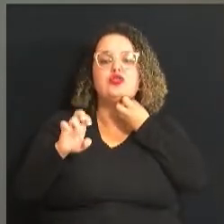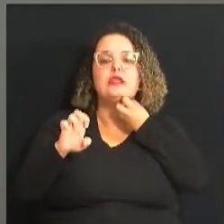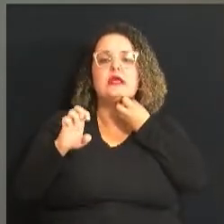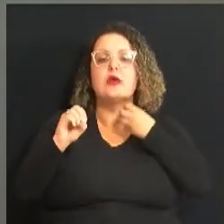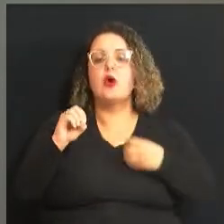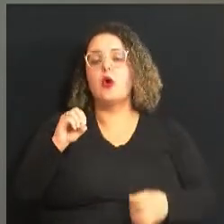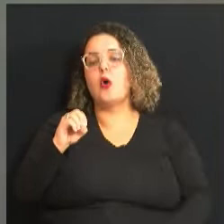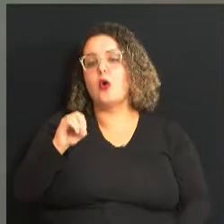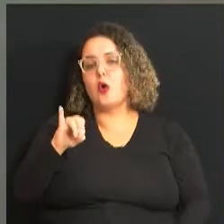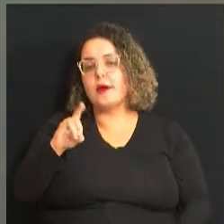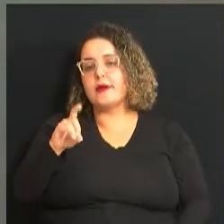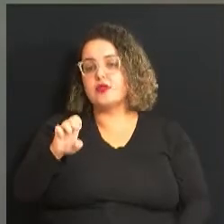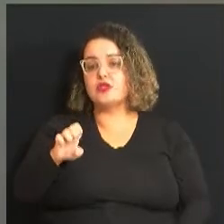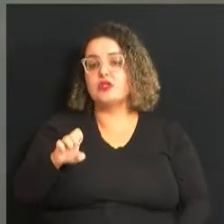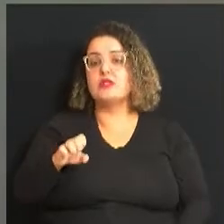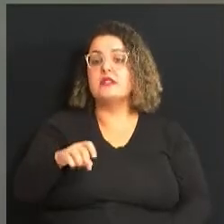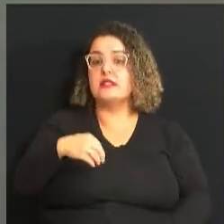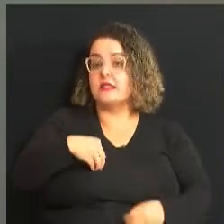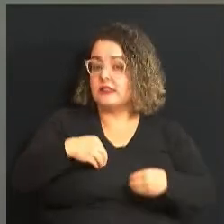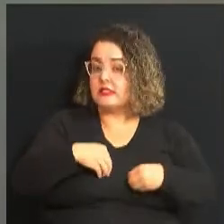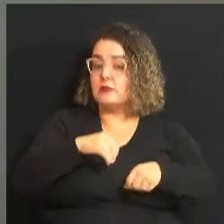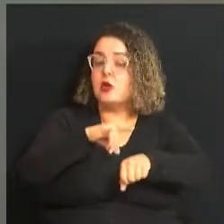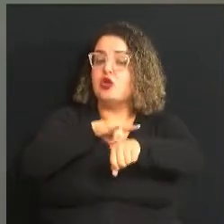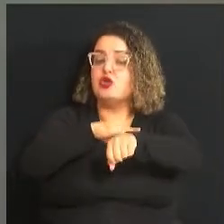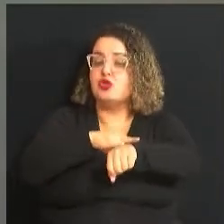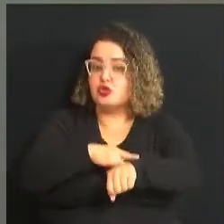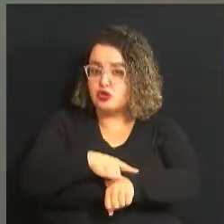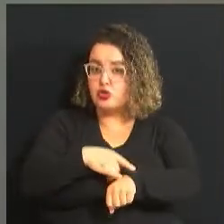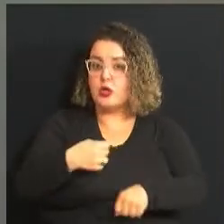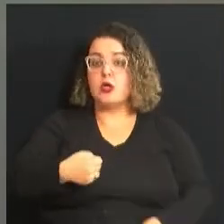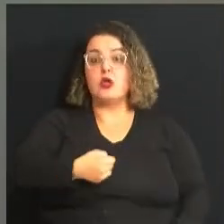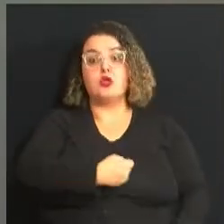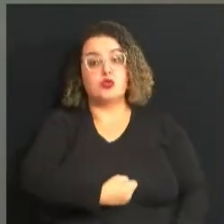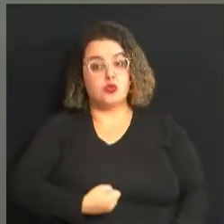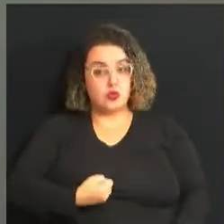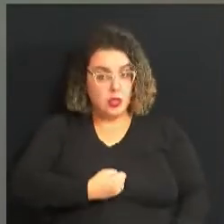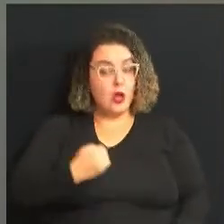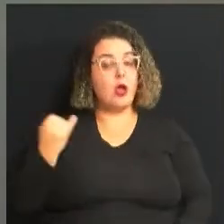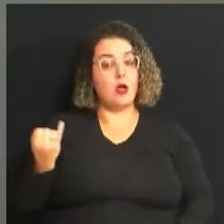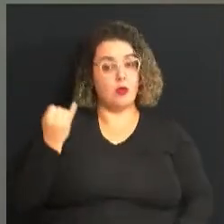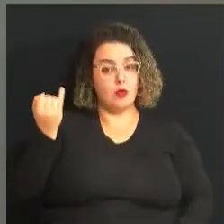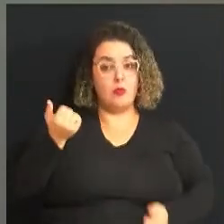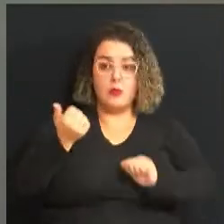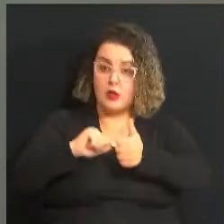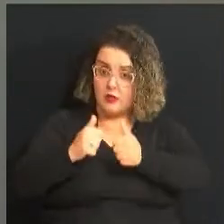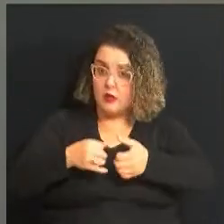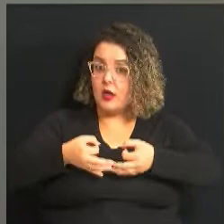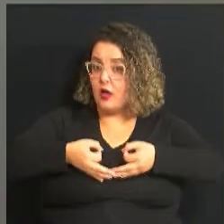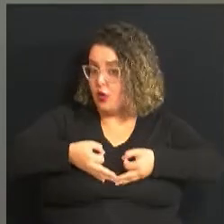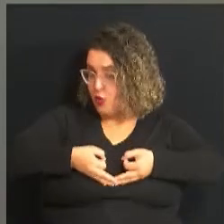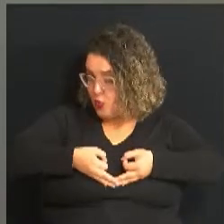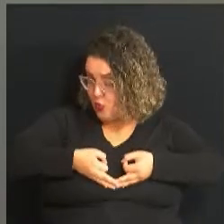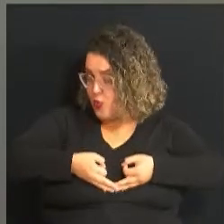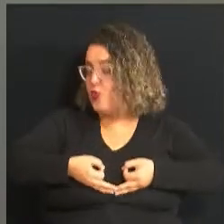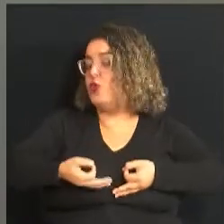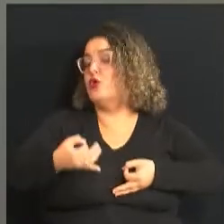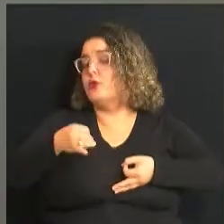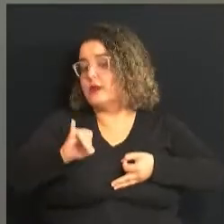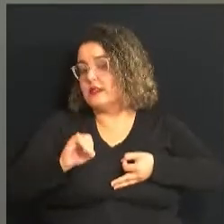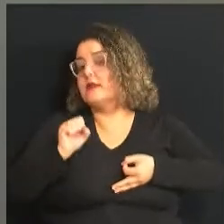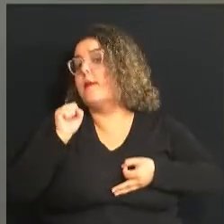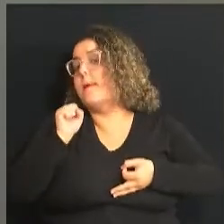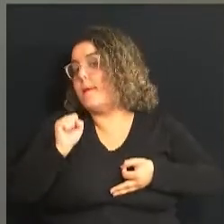de urina também. E o ultrassom também é muito importante para avaliar o útero, ver se existe